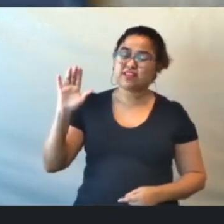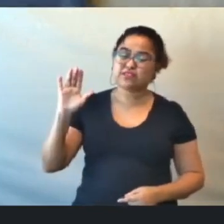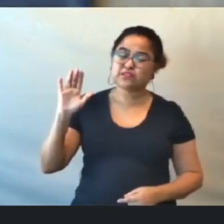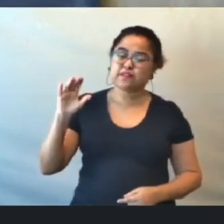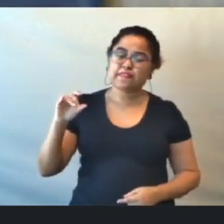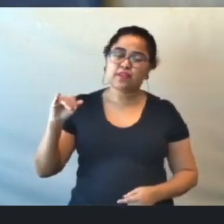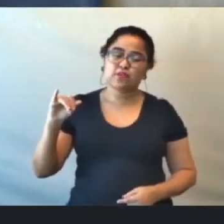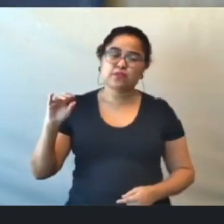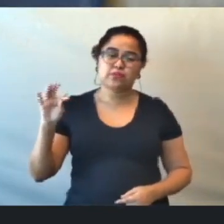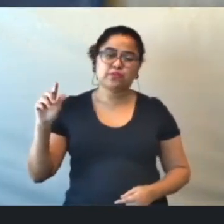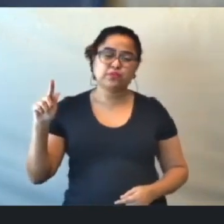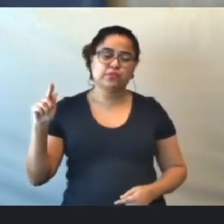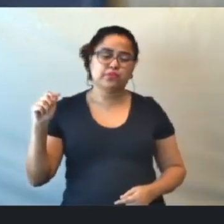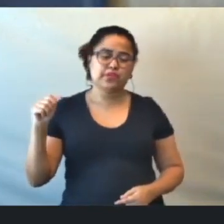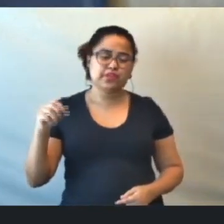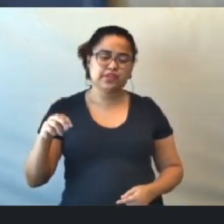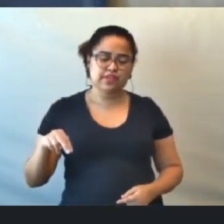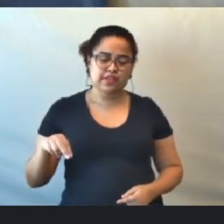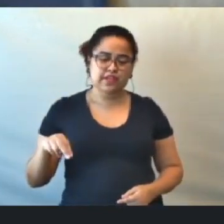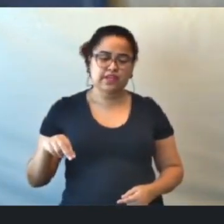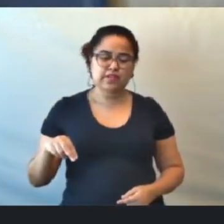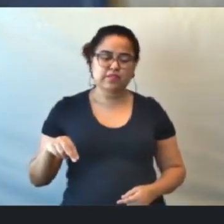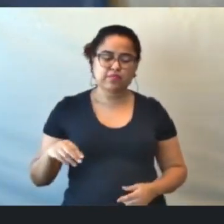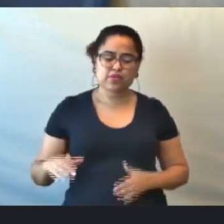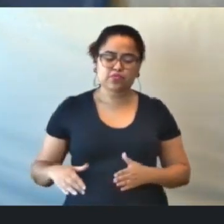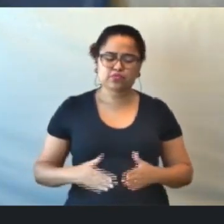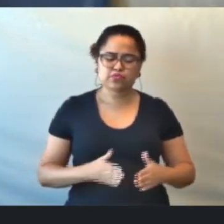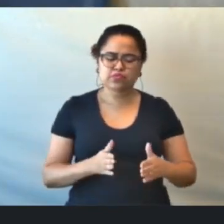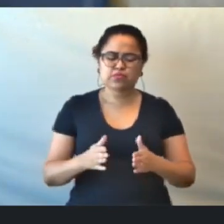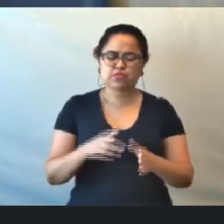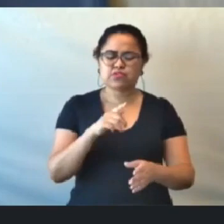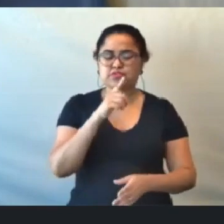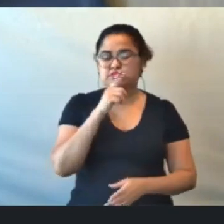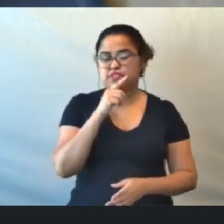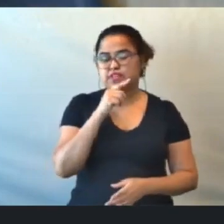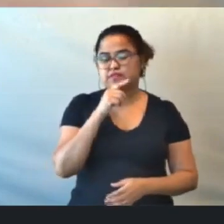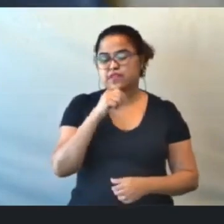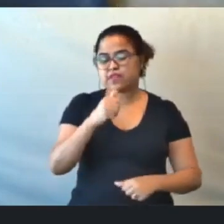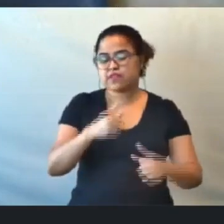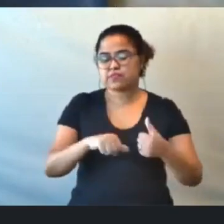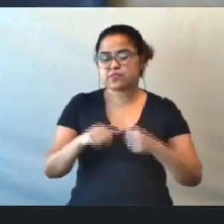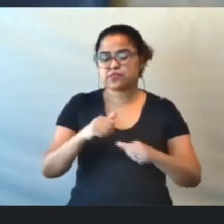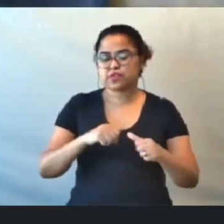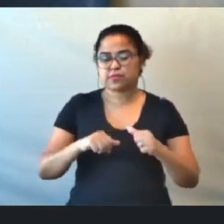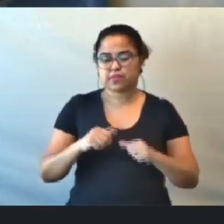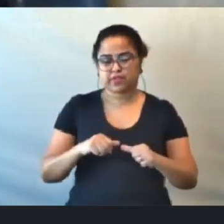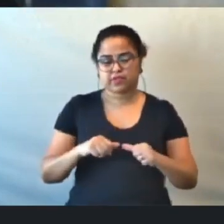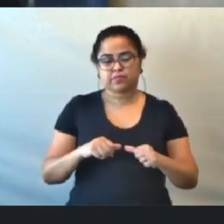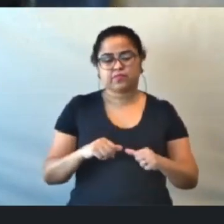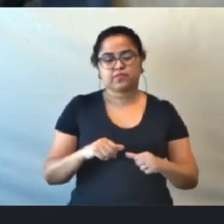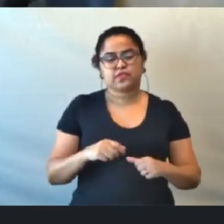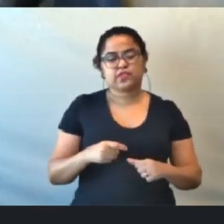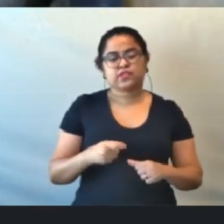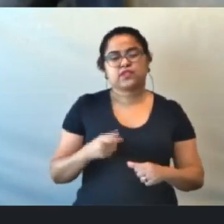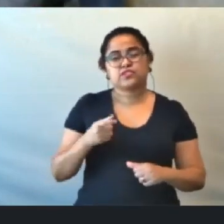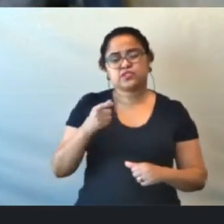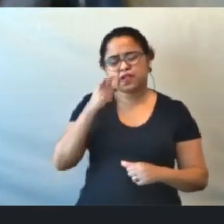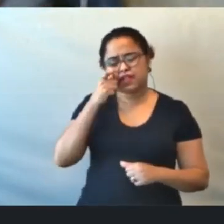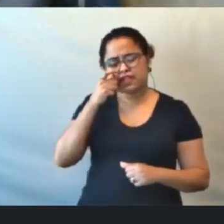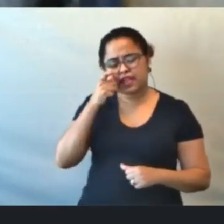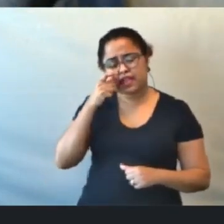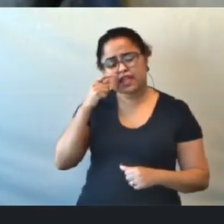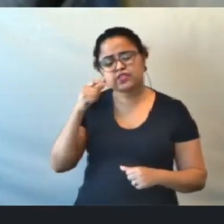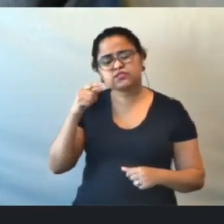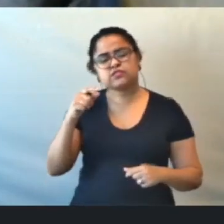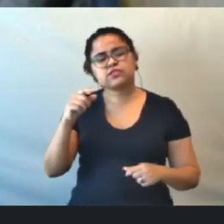para os cursos d'água, ele faz um monitoramento de interesse do Estado, um monitoramento de